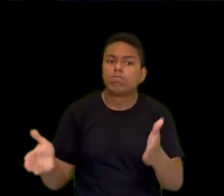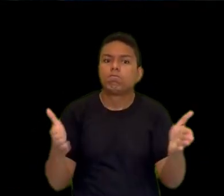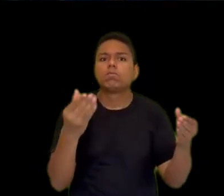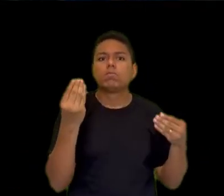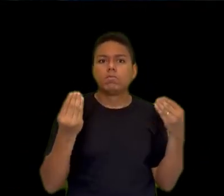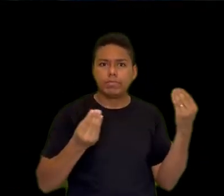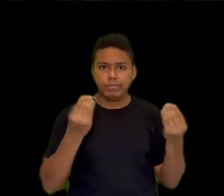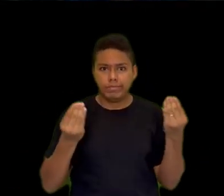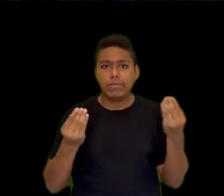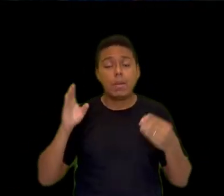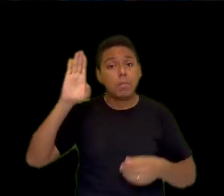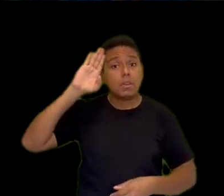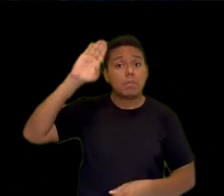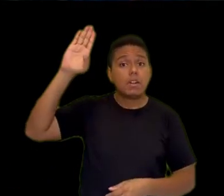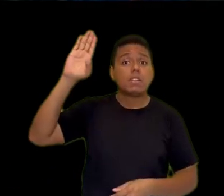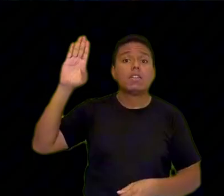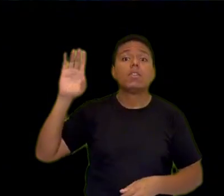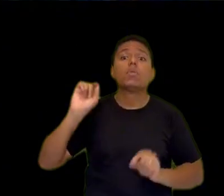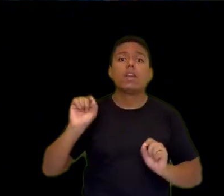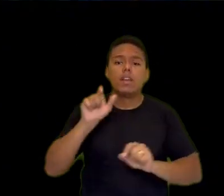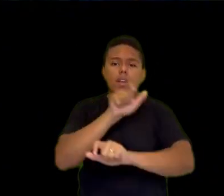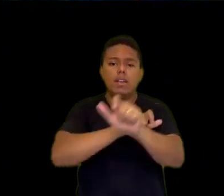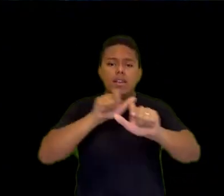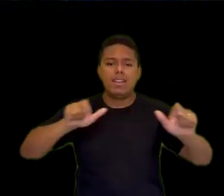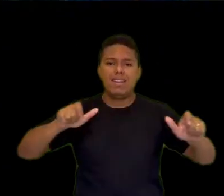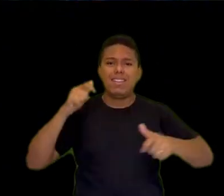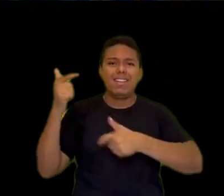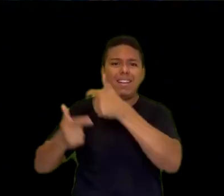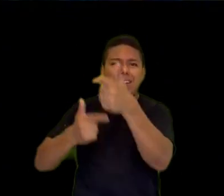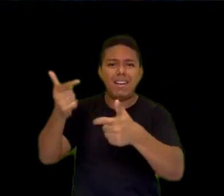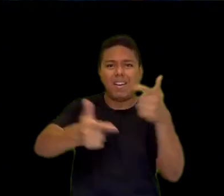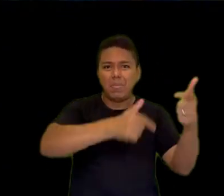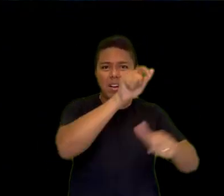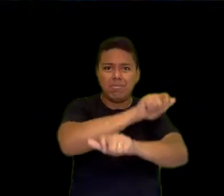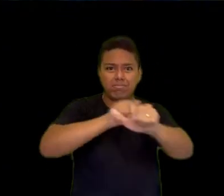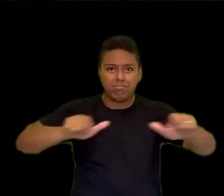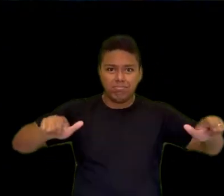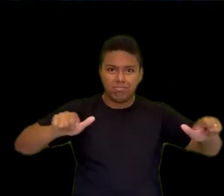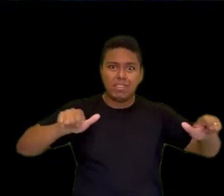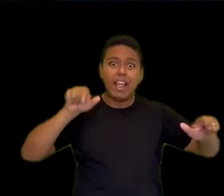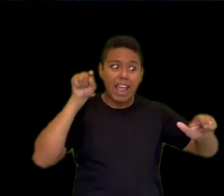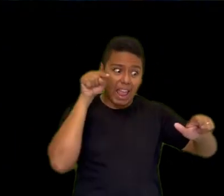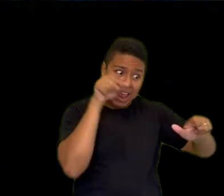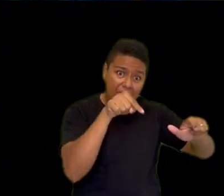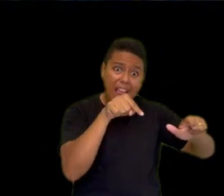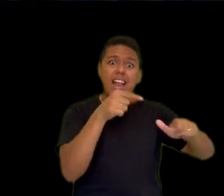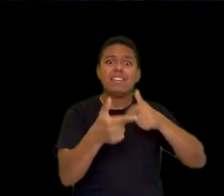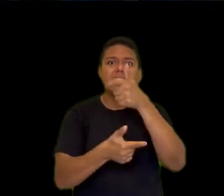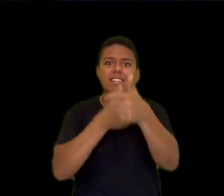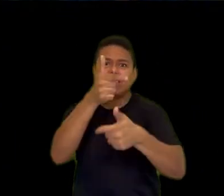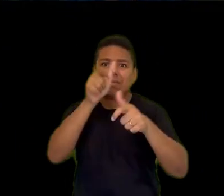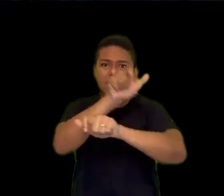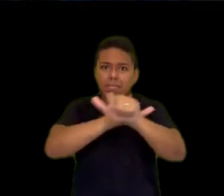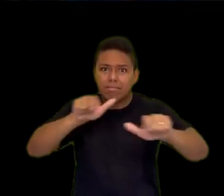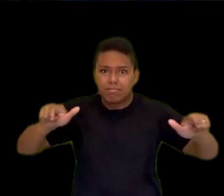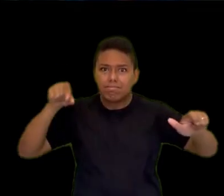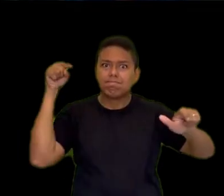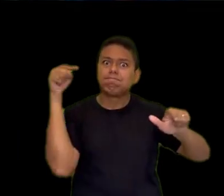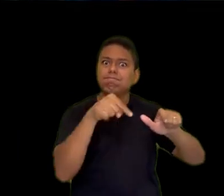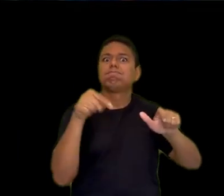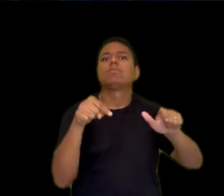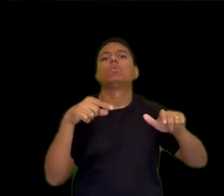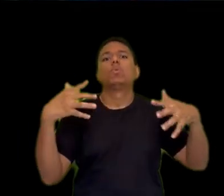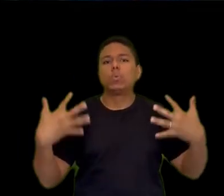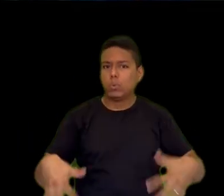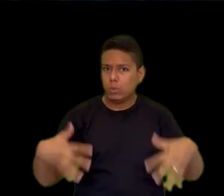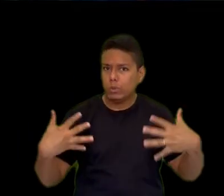de produção. Eu não tenho um produto e um serviço que não seja produzido por um trabalhador nessa linha de produção, mesmo na indústria